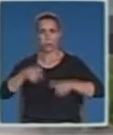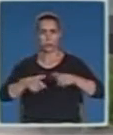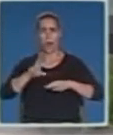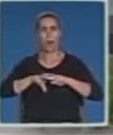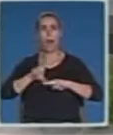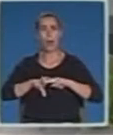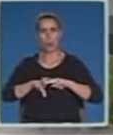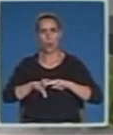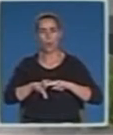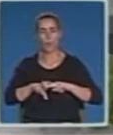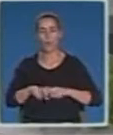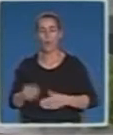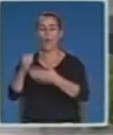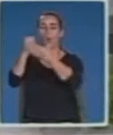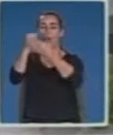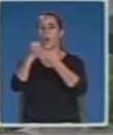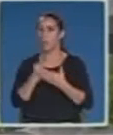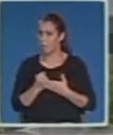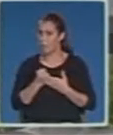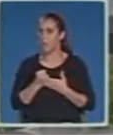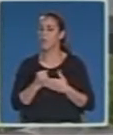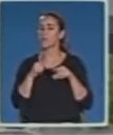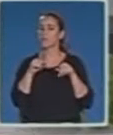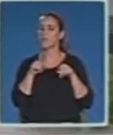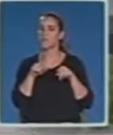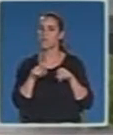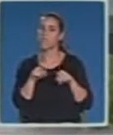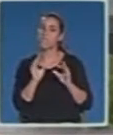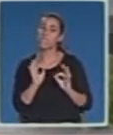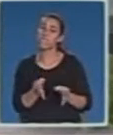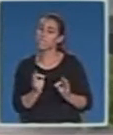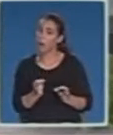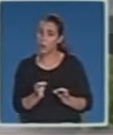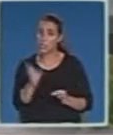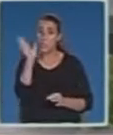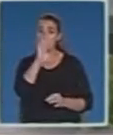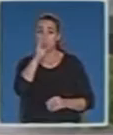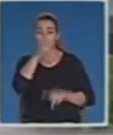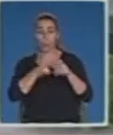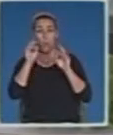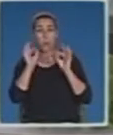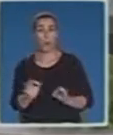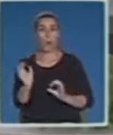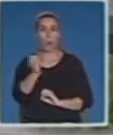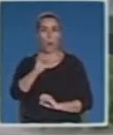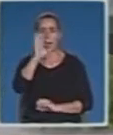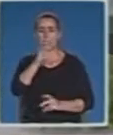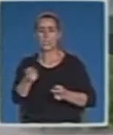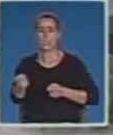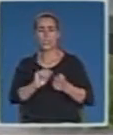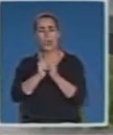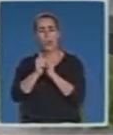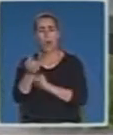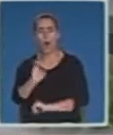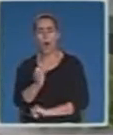cargos, o apoio efetivo poderá ser ineficaz se os meios não estiverem prontos, se a organização não for adequada e